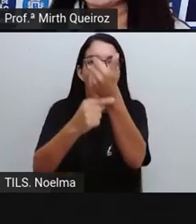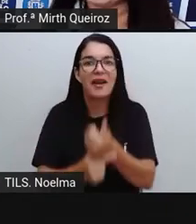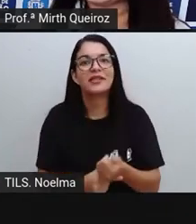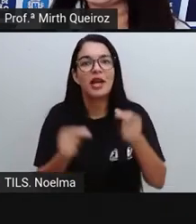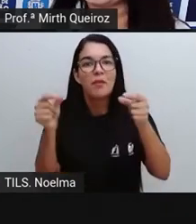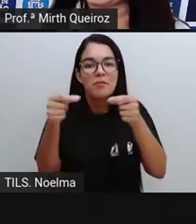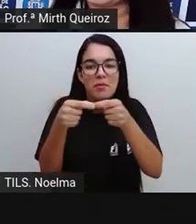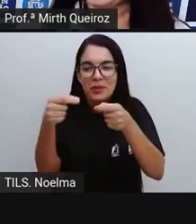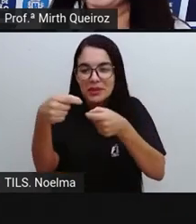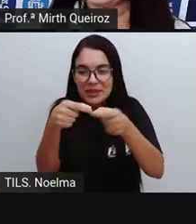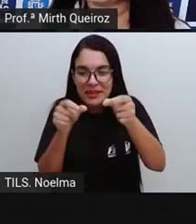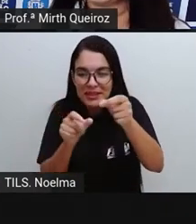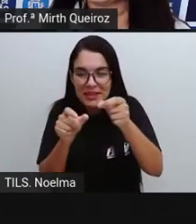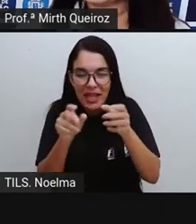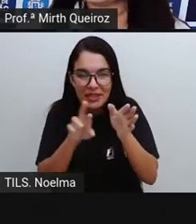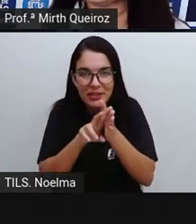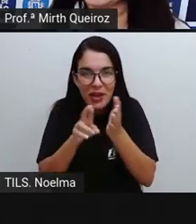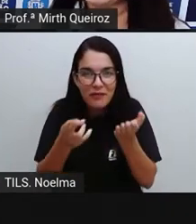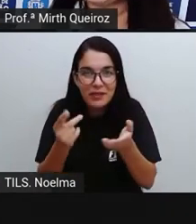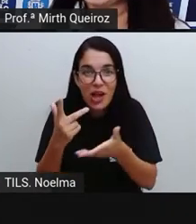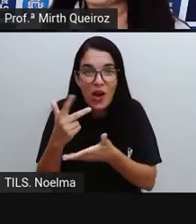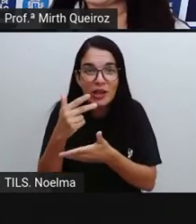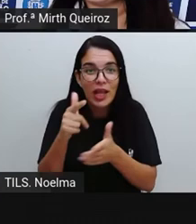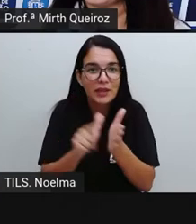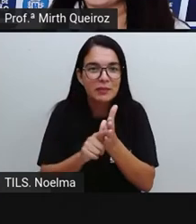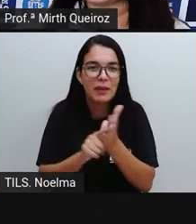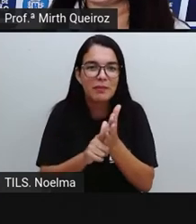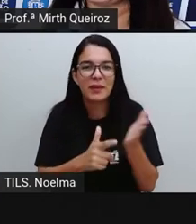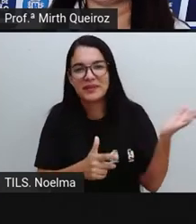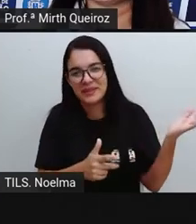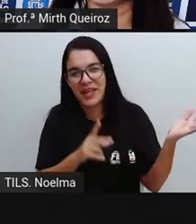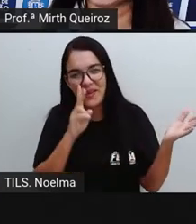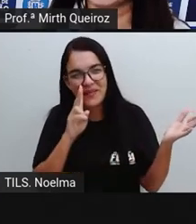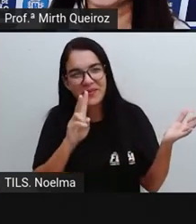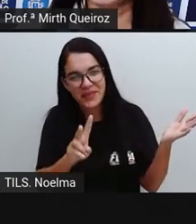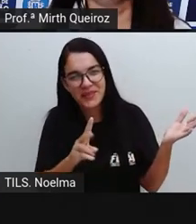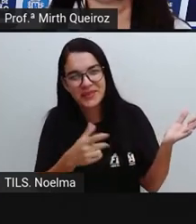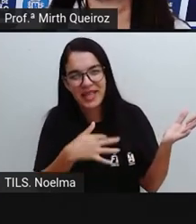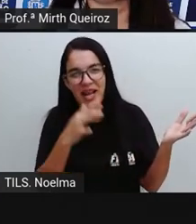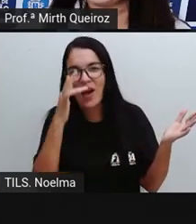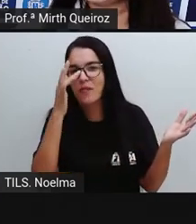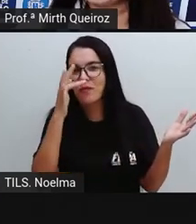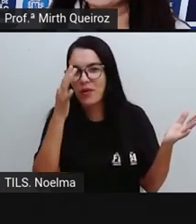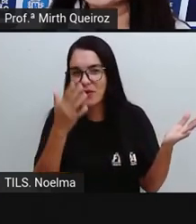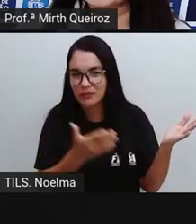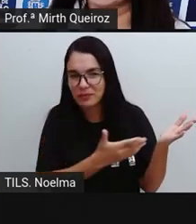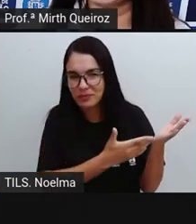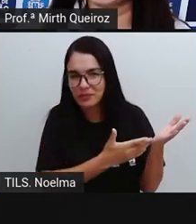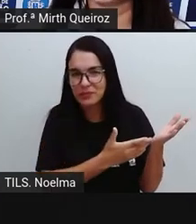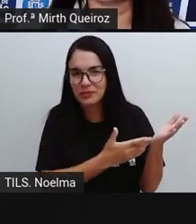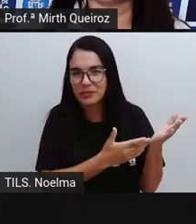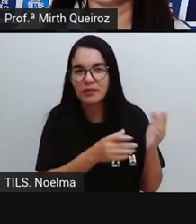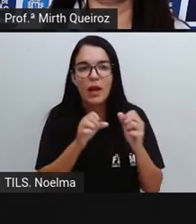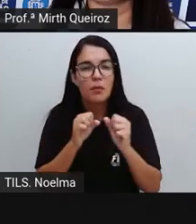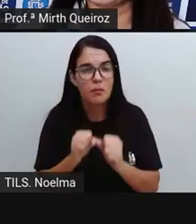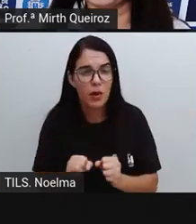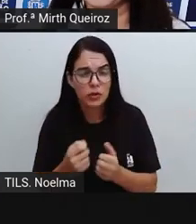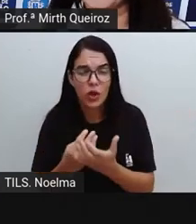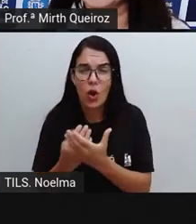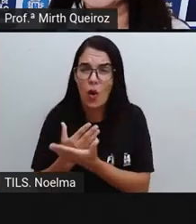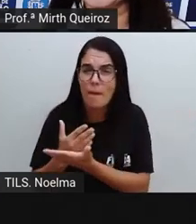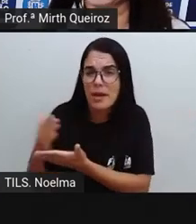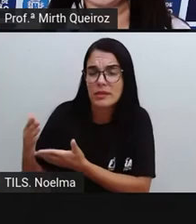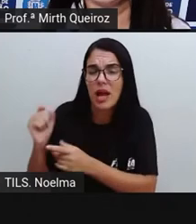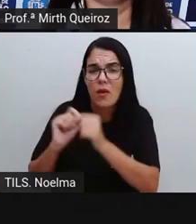que legal esse exemplo aqui do lado, né? Que foi em formato de uma flor. Você pode começar com figuras mais simples